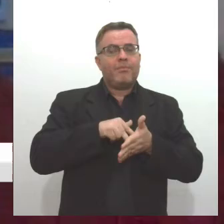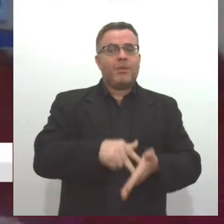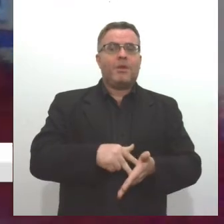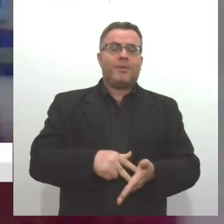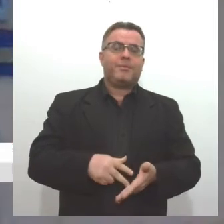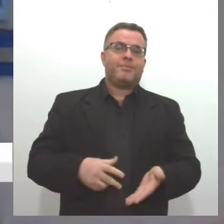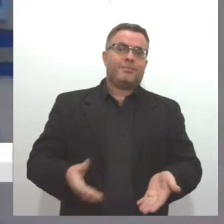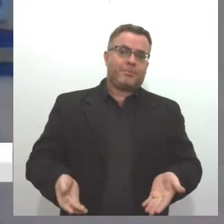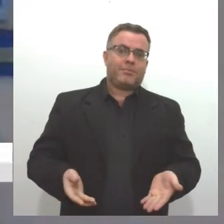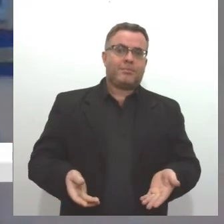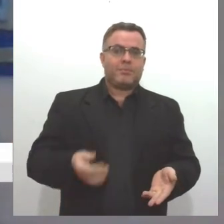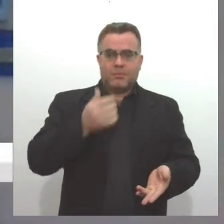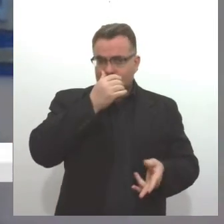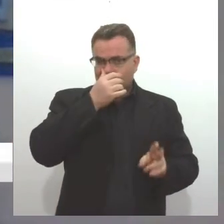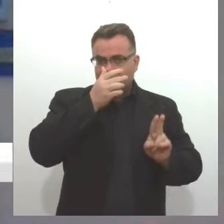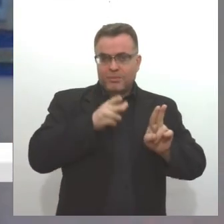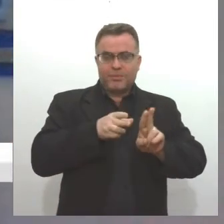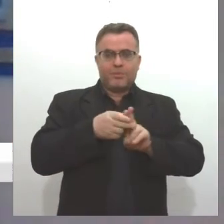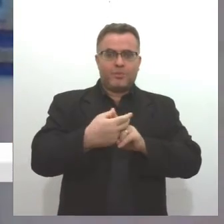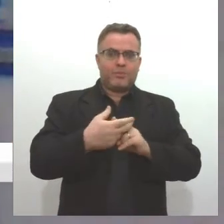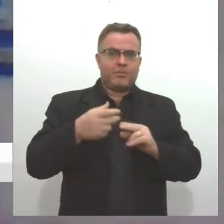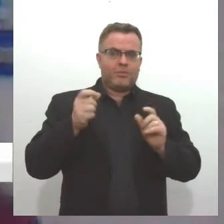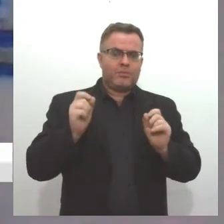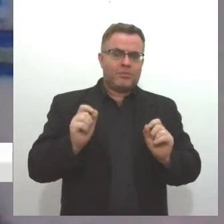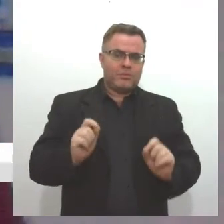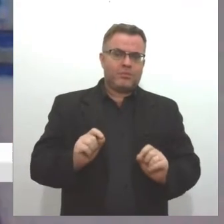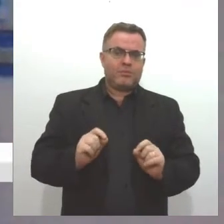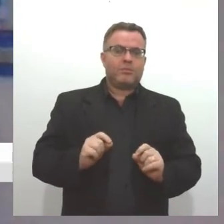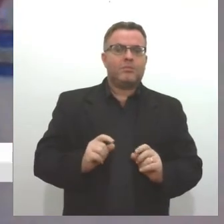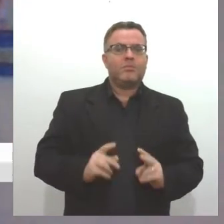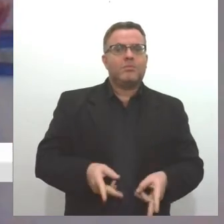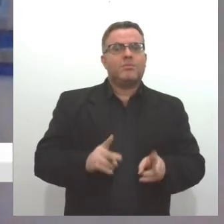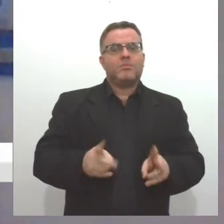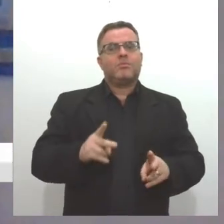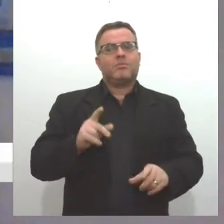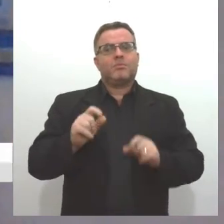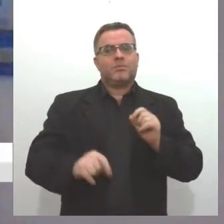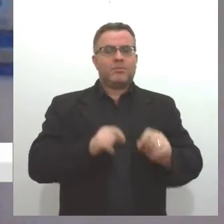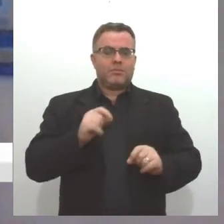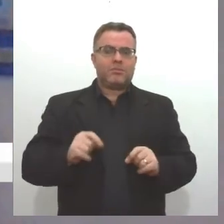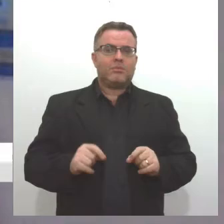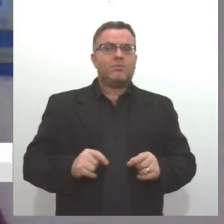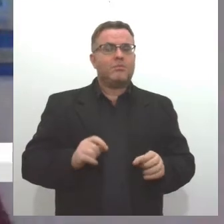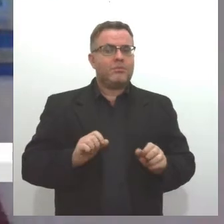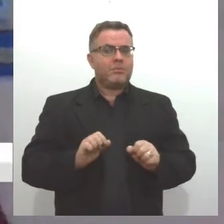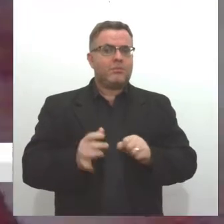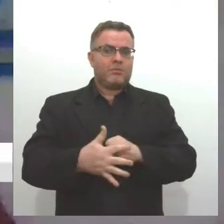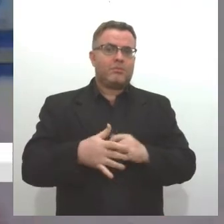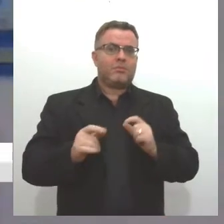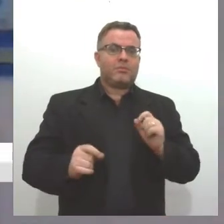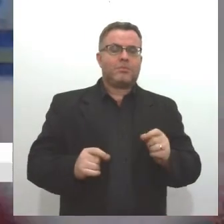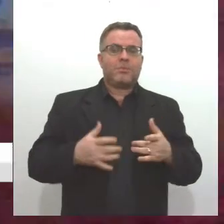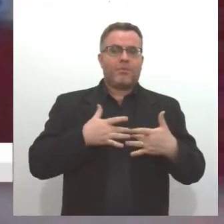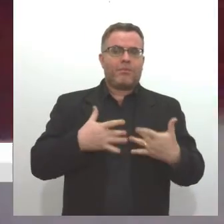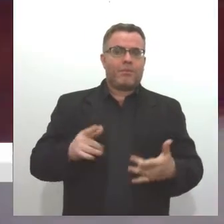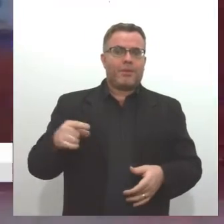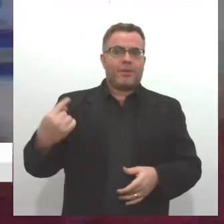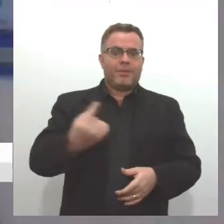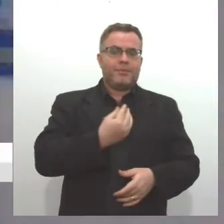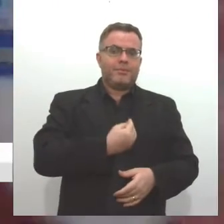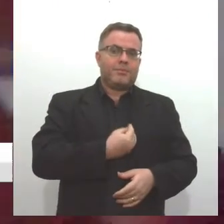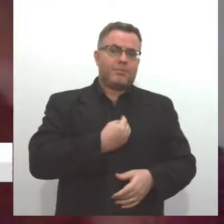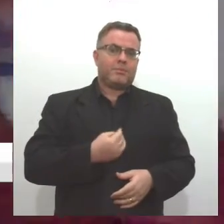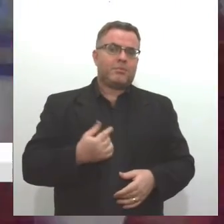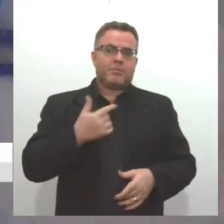já é garantida dentro do SUS, e que tanto poderia fazer bem a minha, a vida de Giovana e de